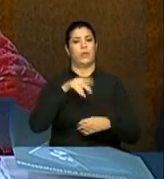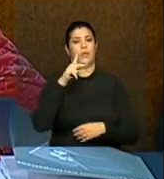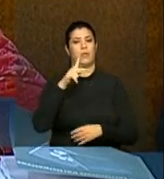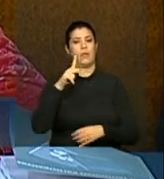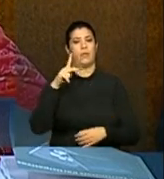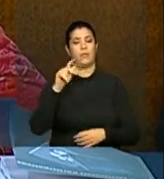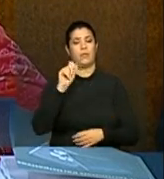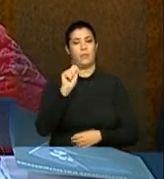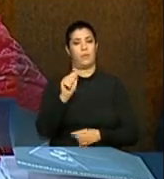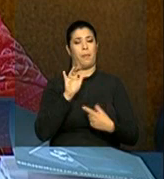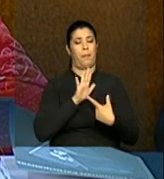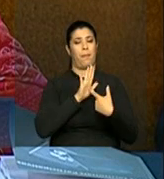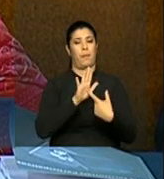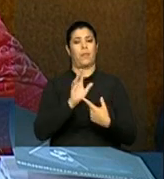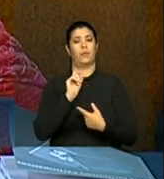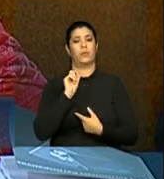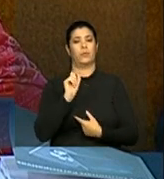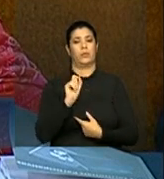demonstra